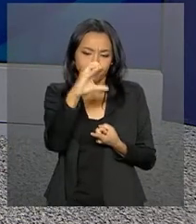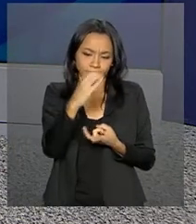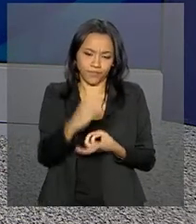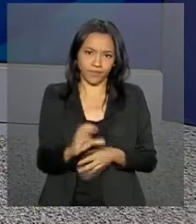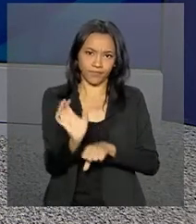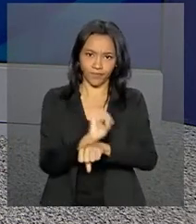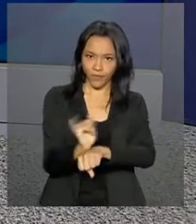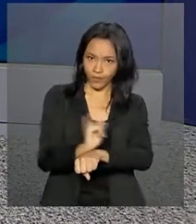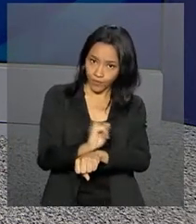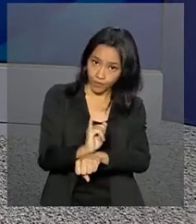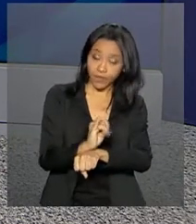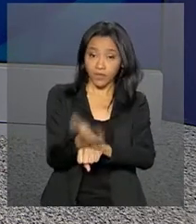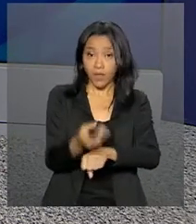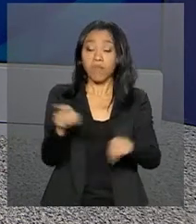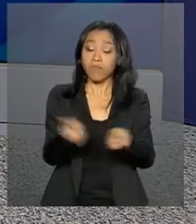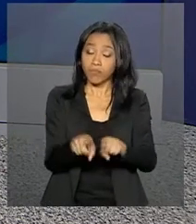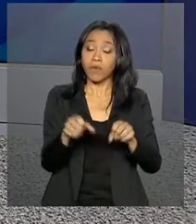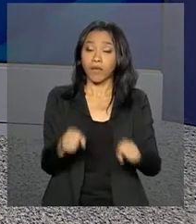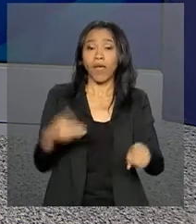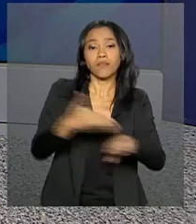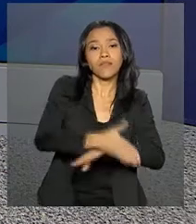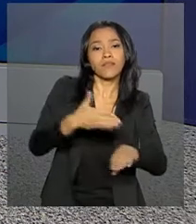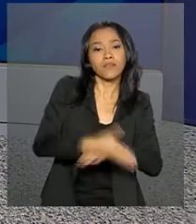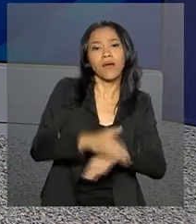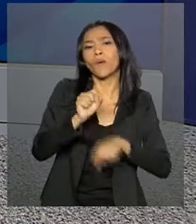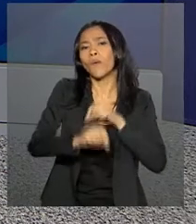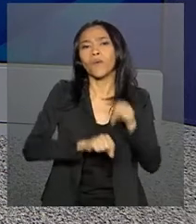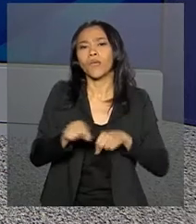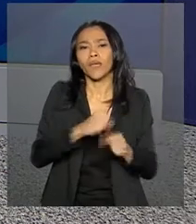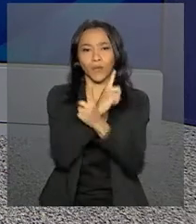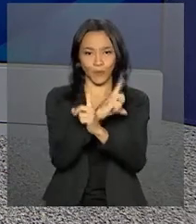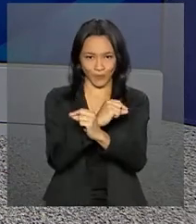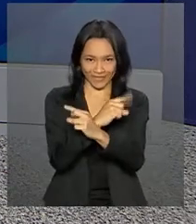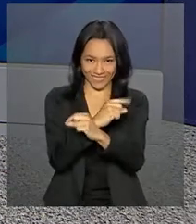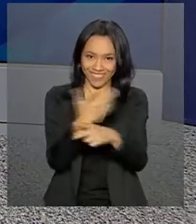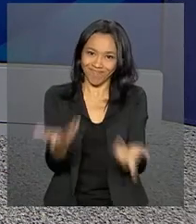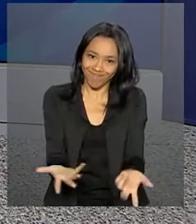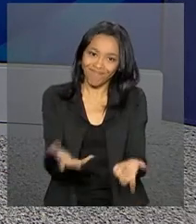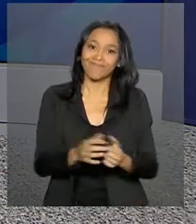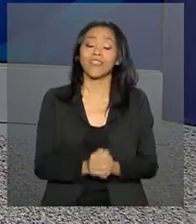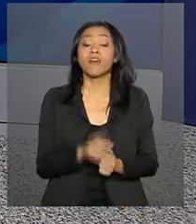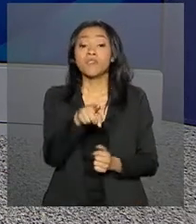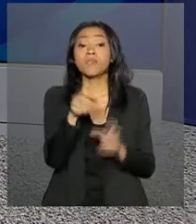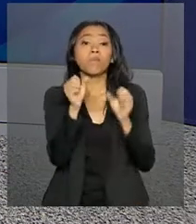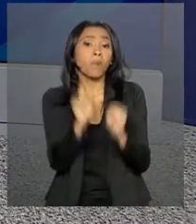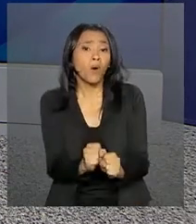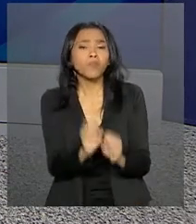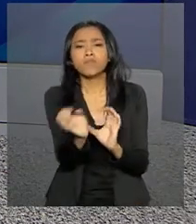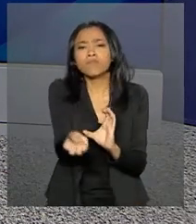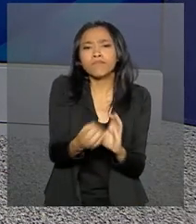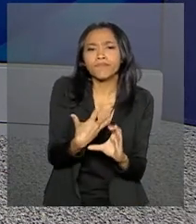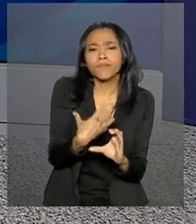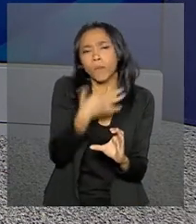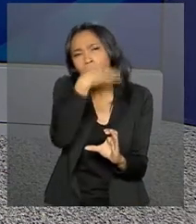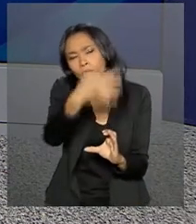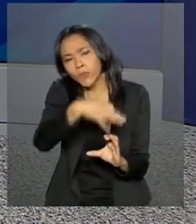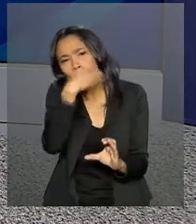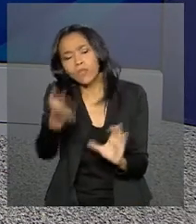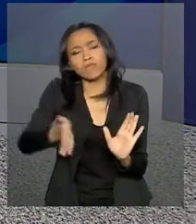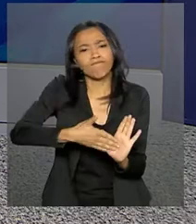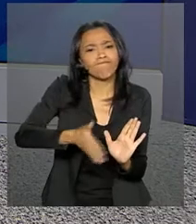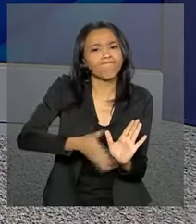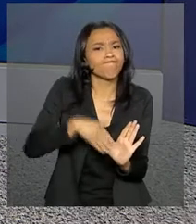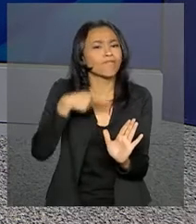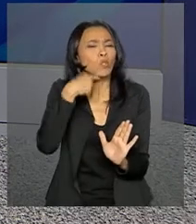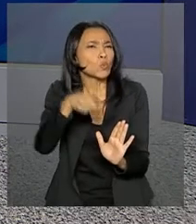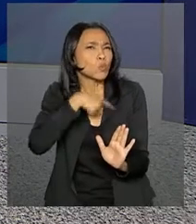no YouTube. Acesse também o nosso perfil no Twitter. Você pode mandar sugestões de reportagens